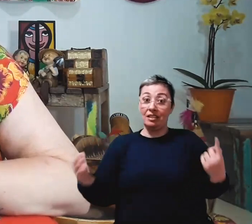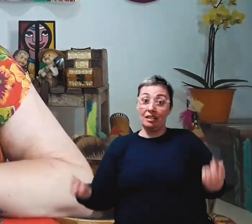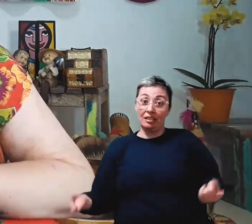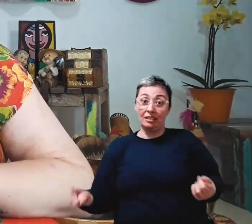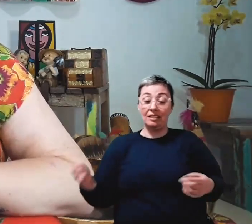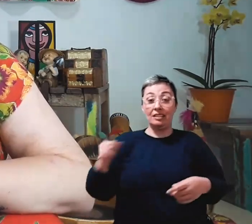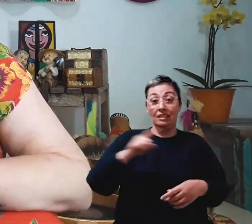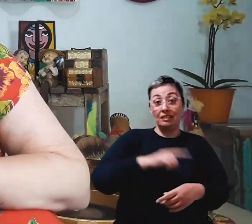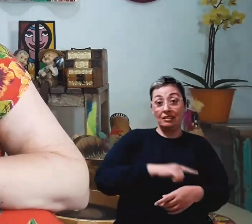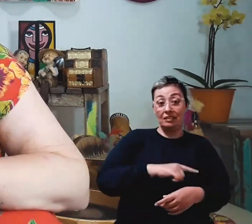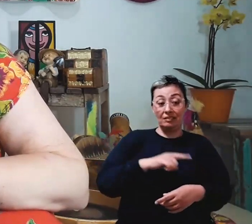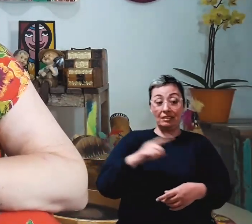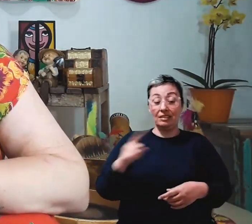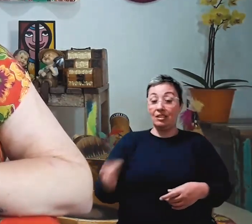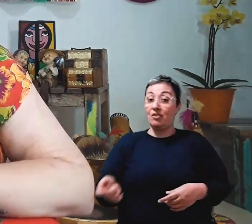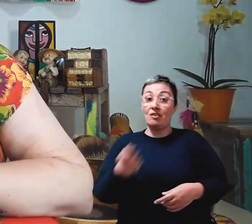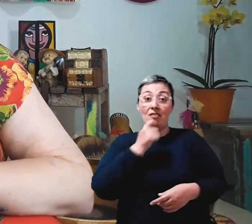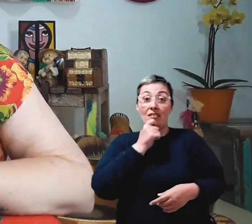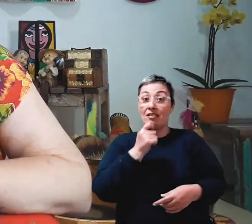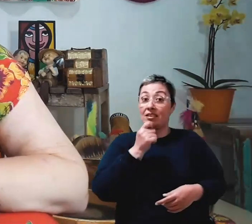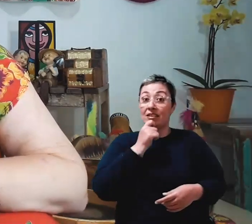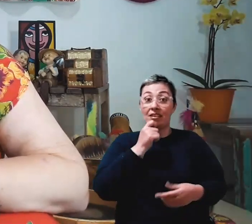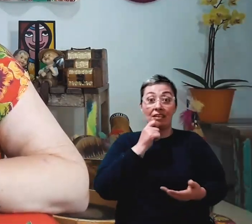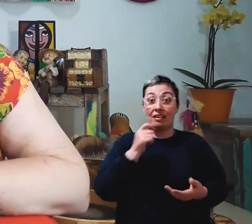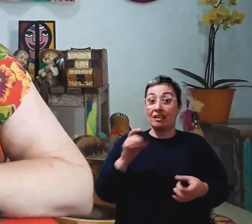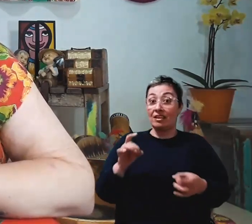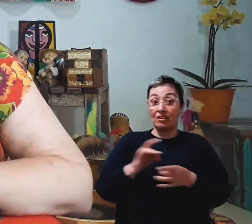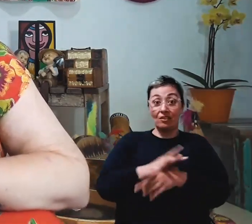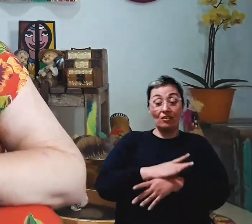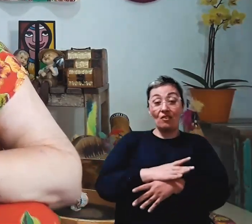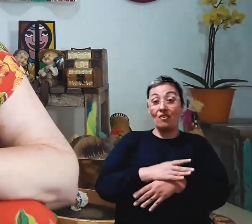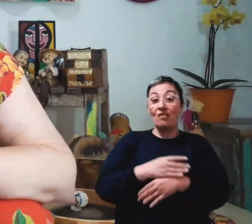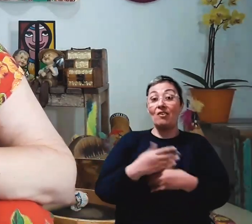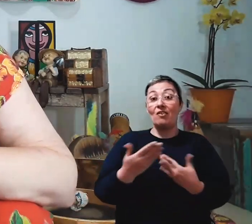ele ainda não chegou.